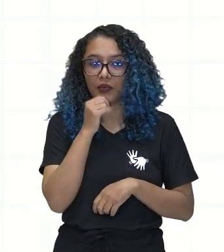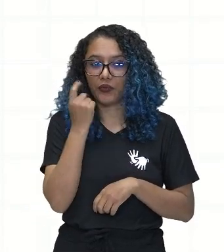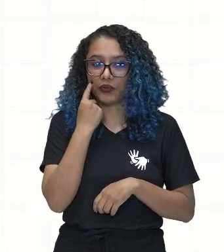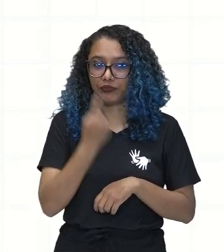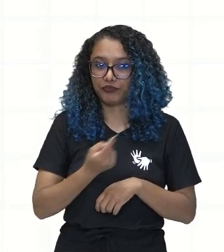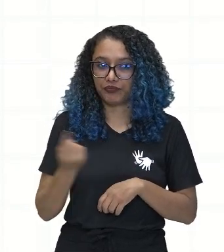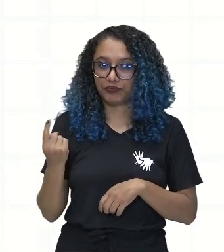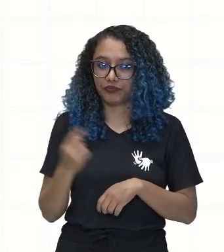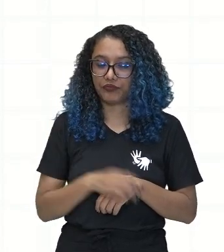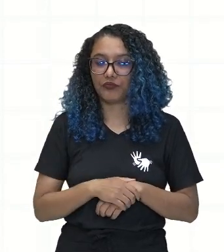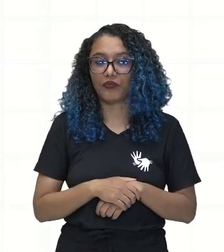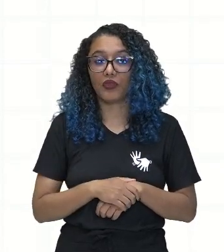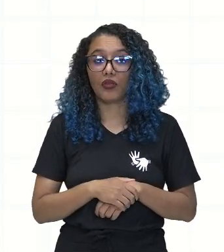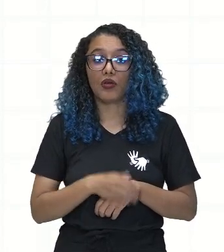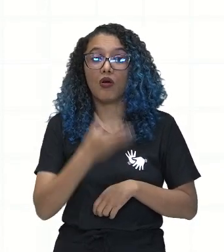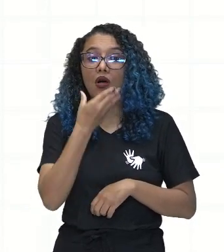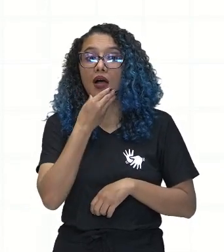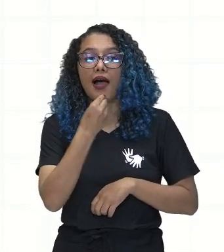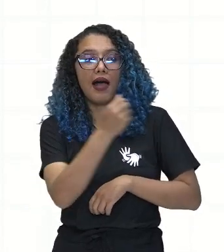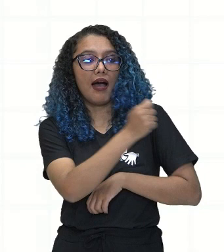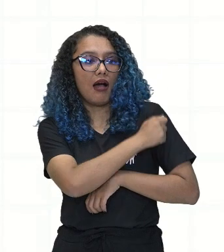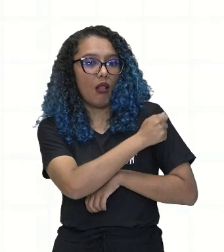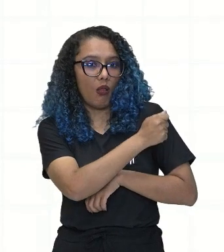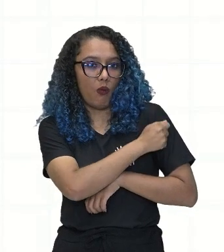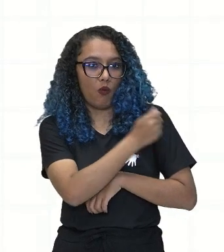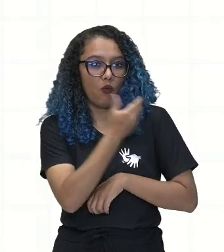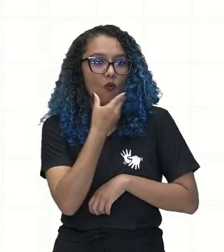aqui, ó, tá aqui o substantivo